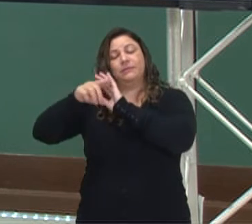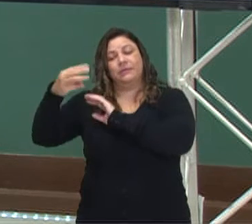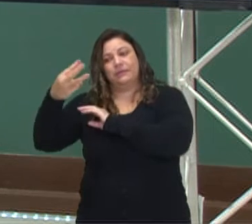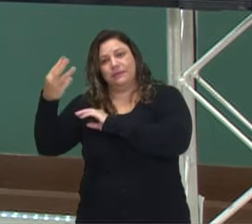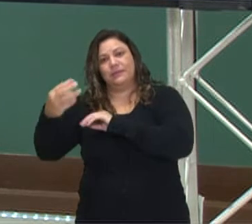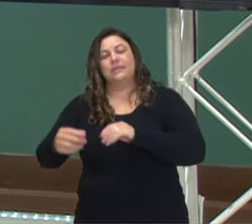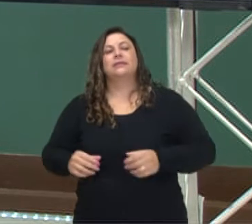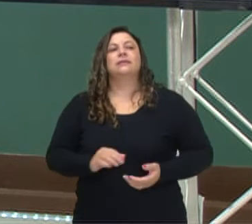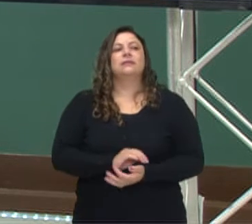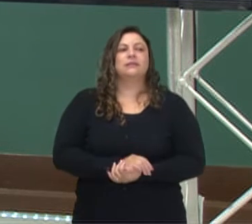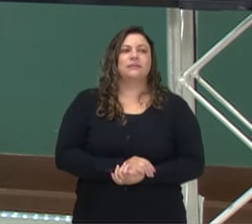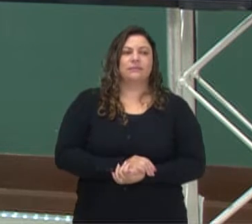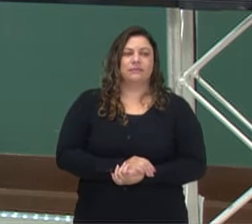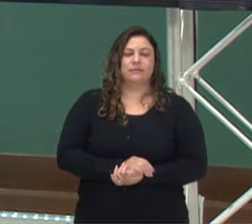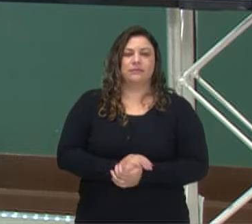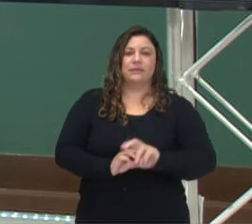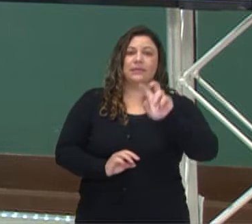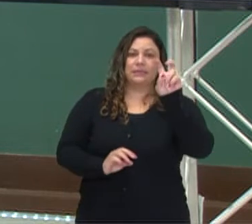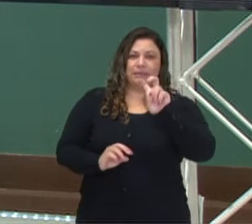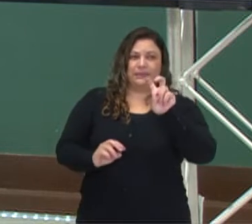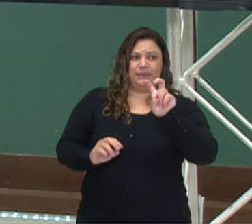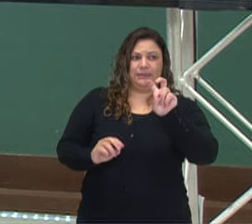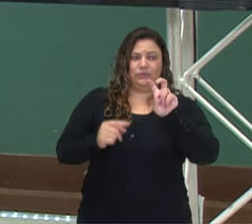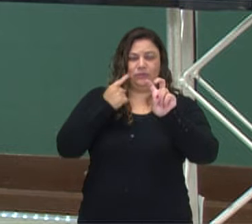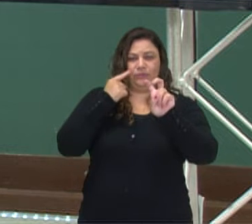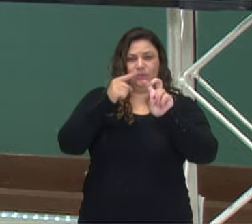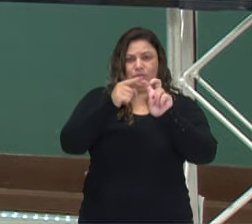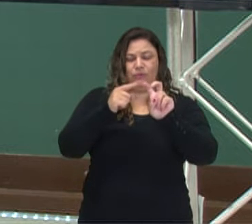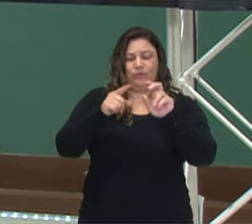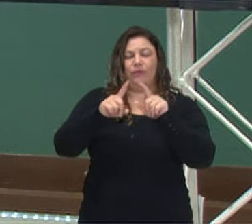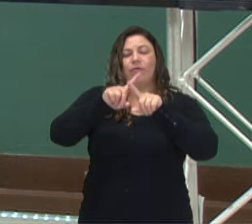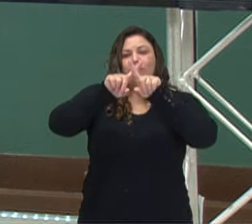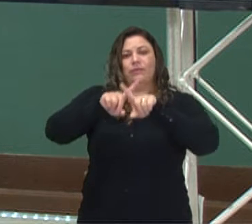3. E 5 vezes 1 é 5.